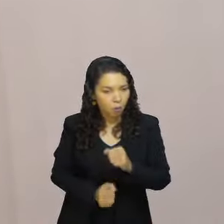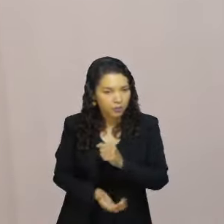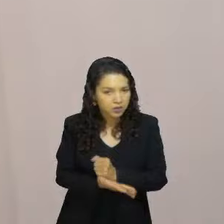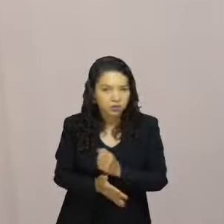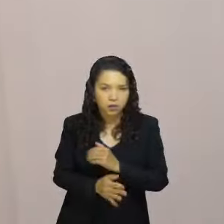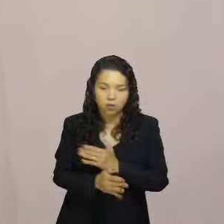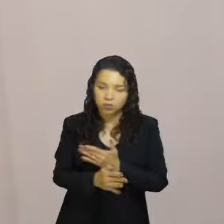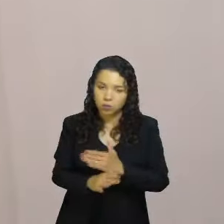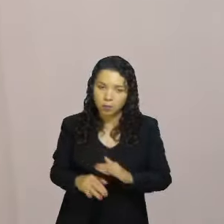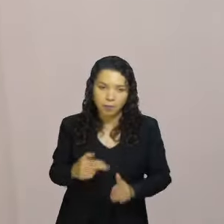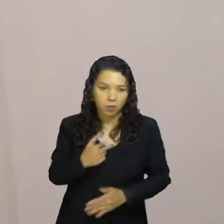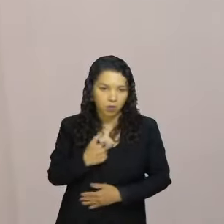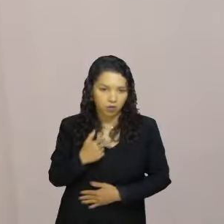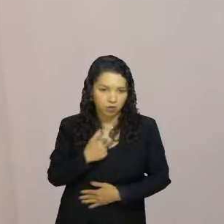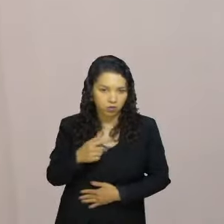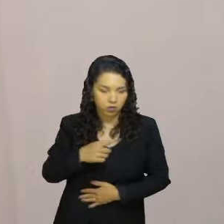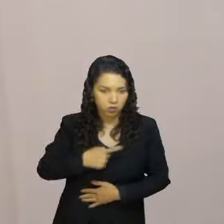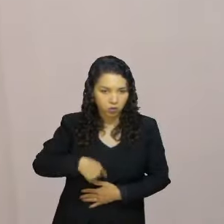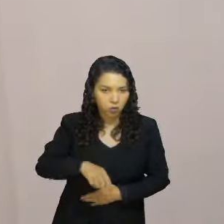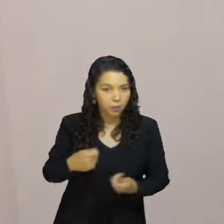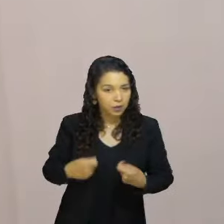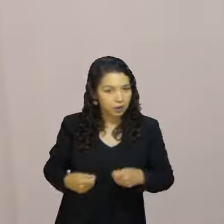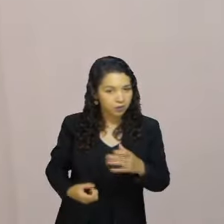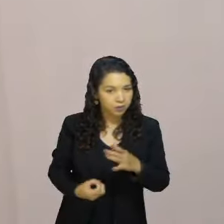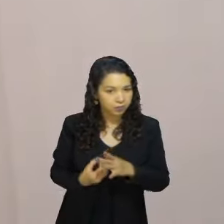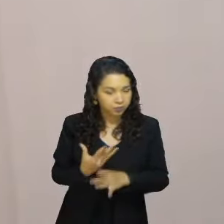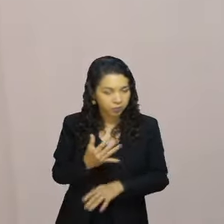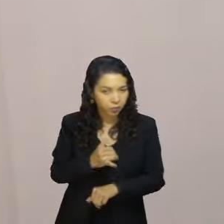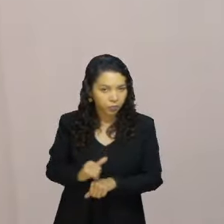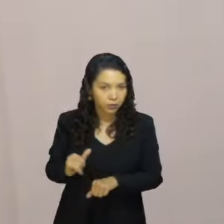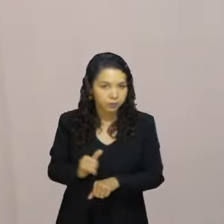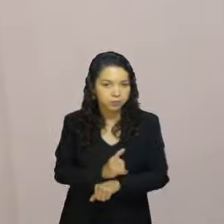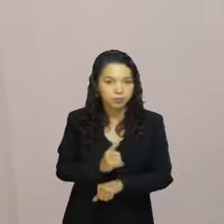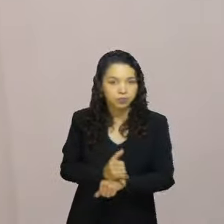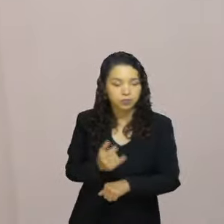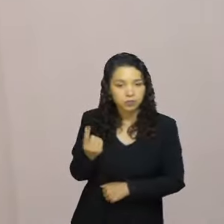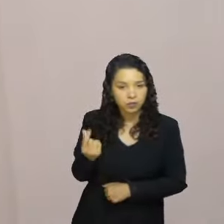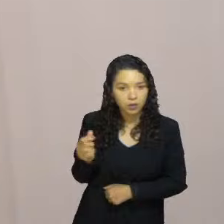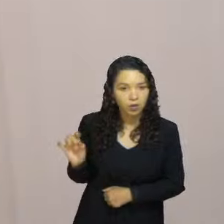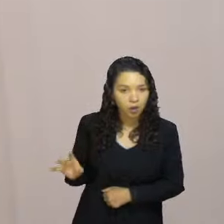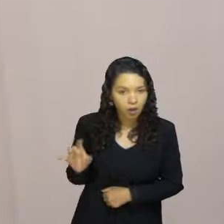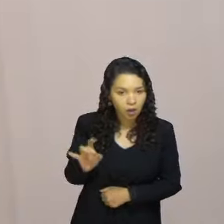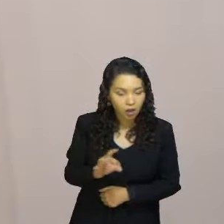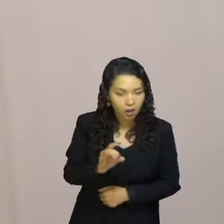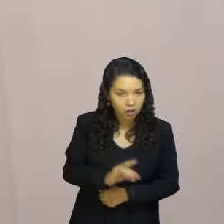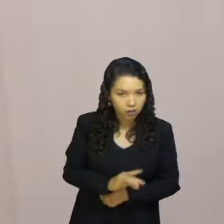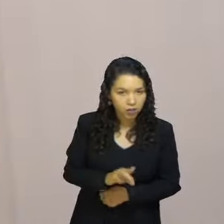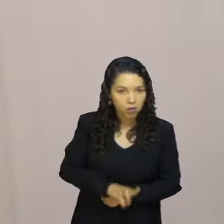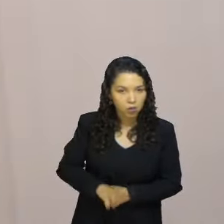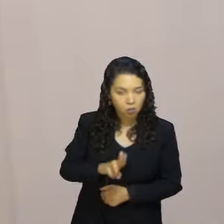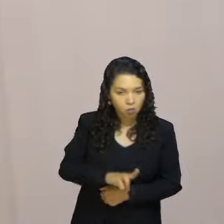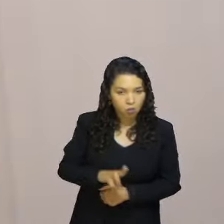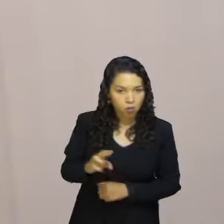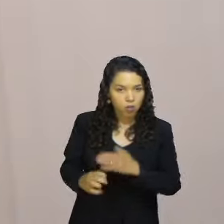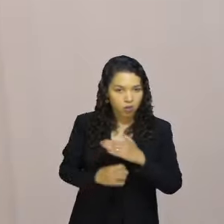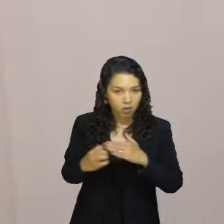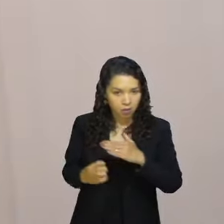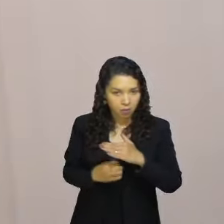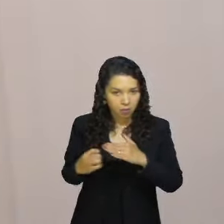criar mecanismos que garantam que cada real investido nas empresas públicas